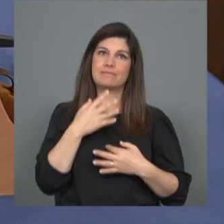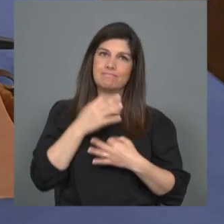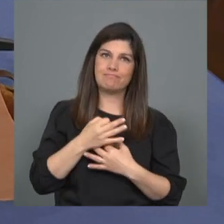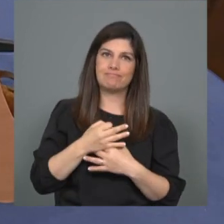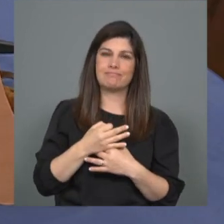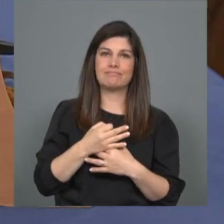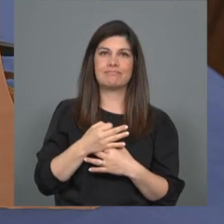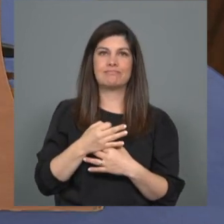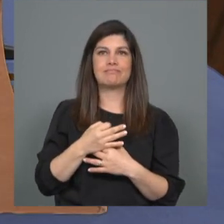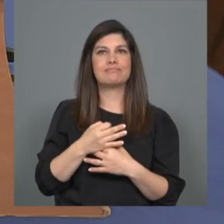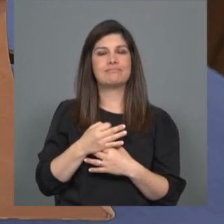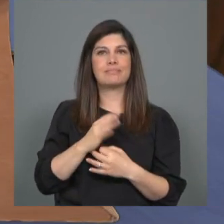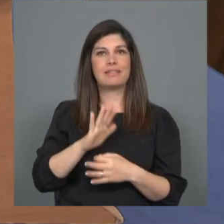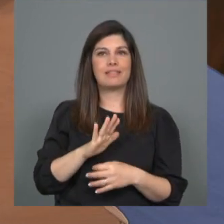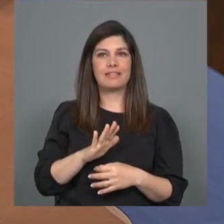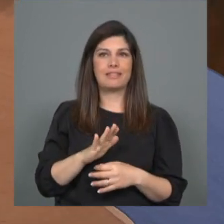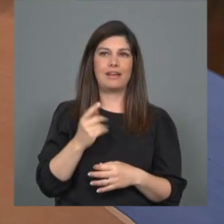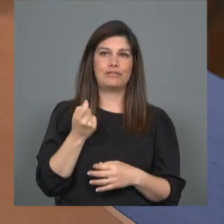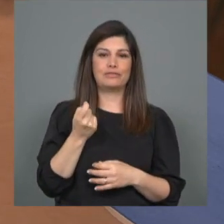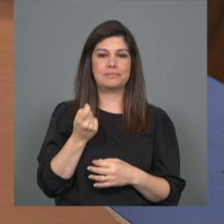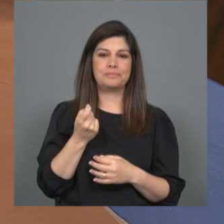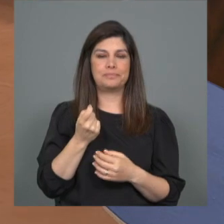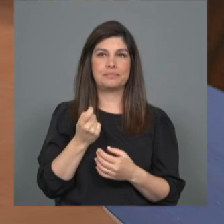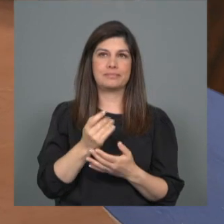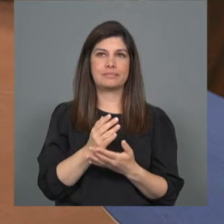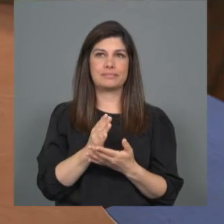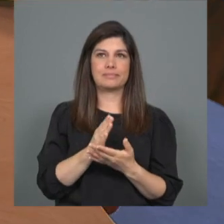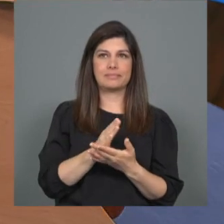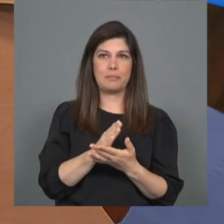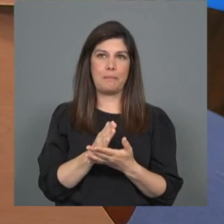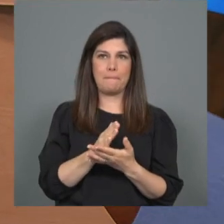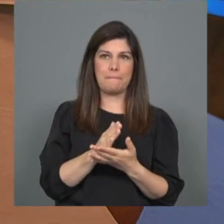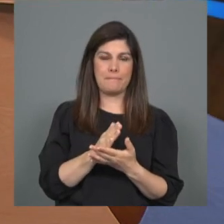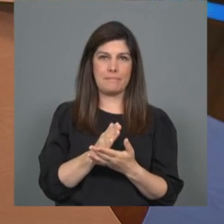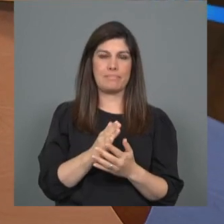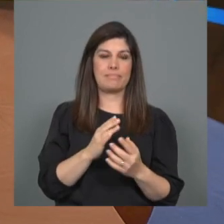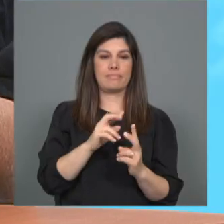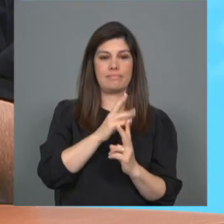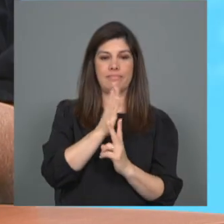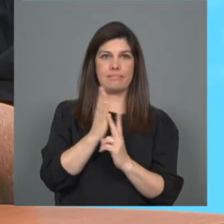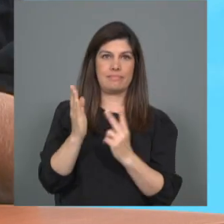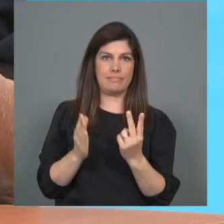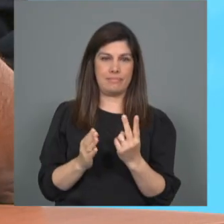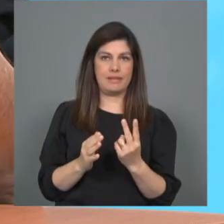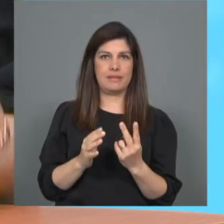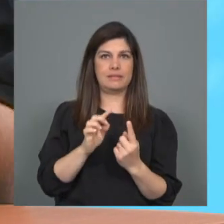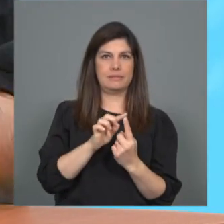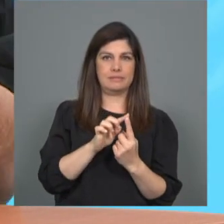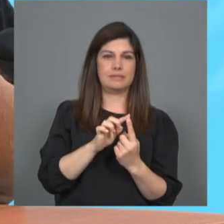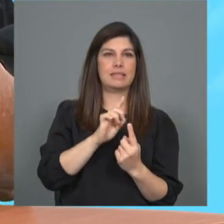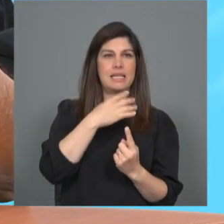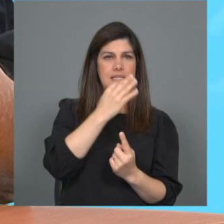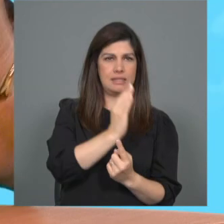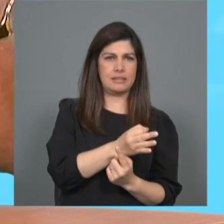está aqui um pouco entre estas duas atitudes. Por um lado, a